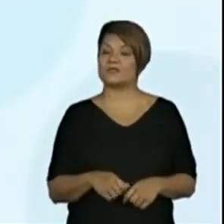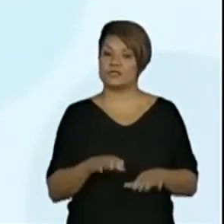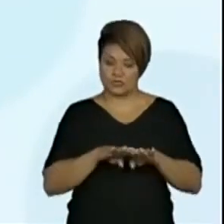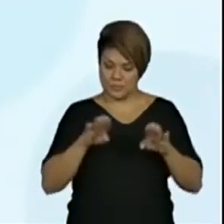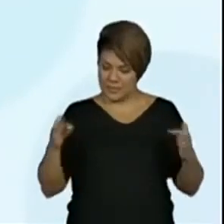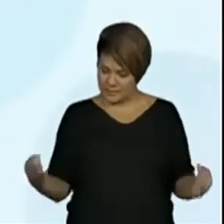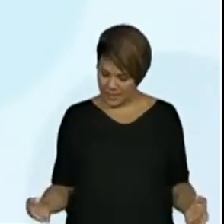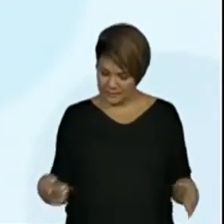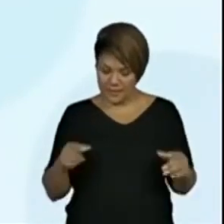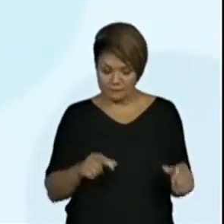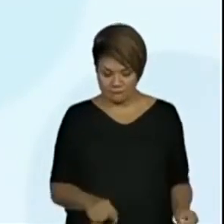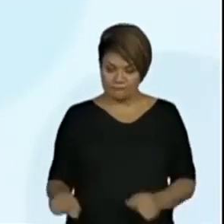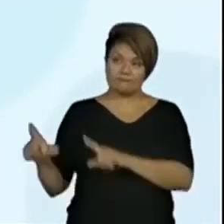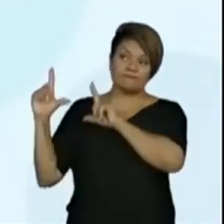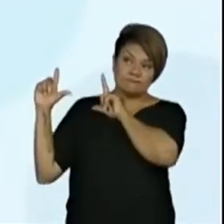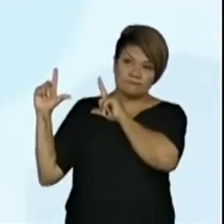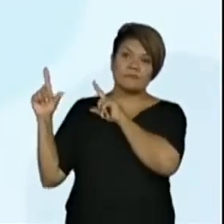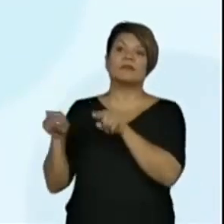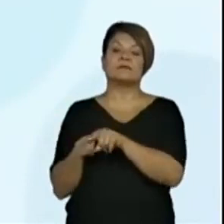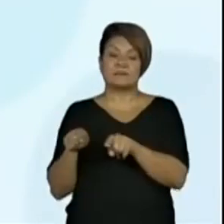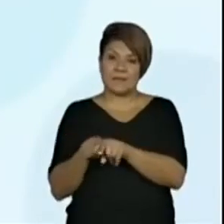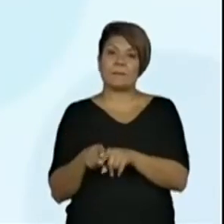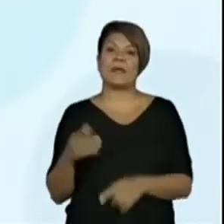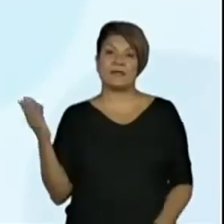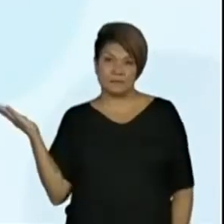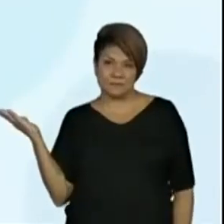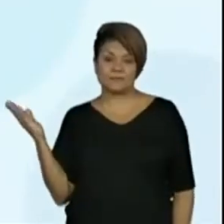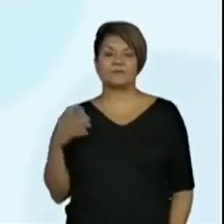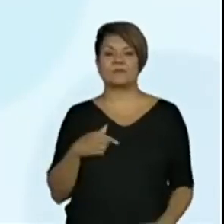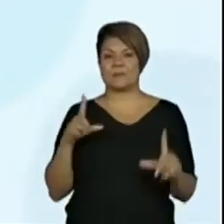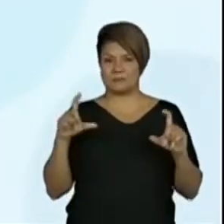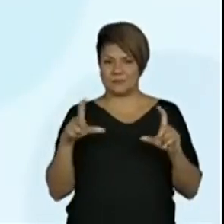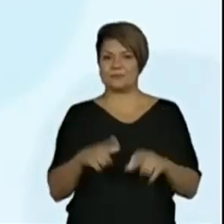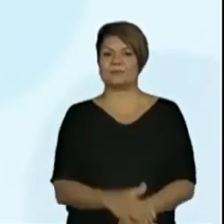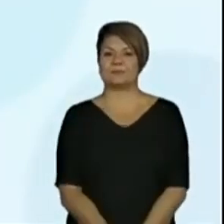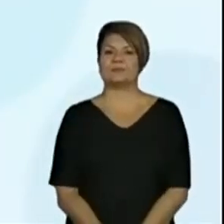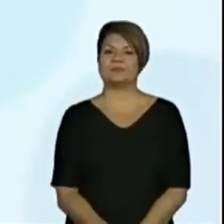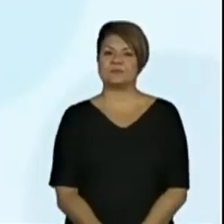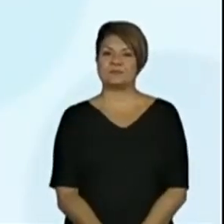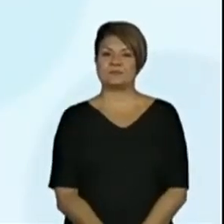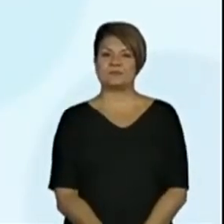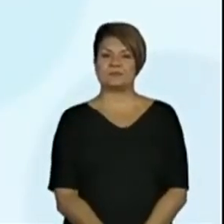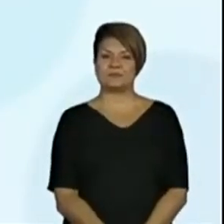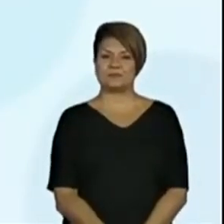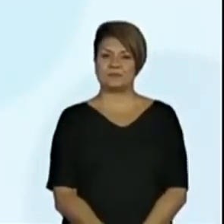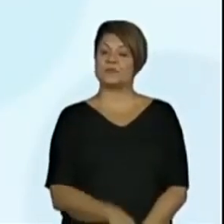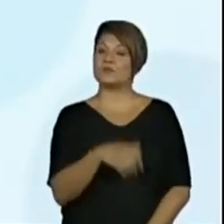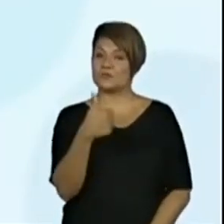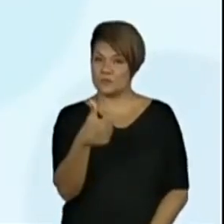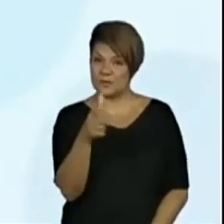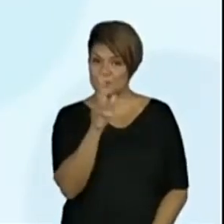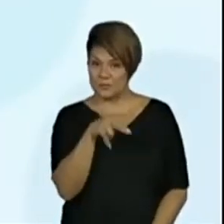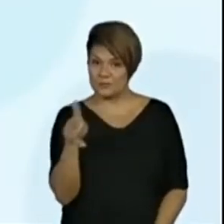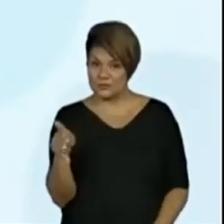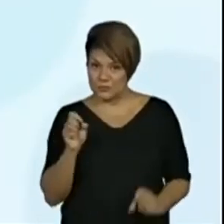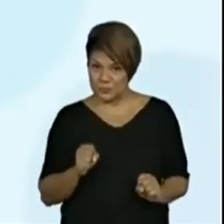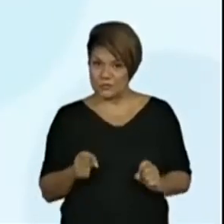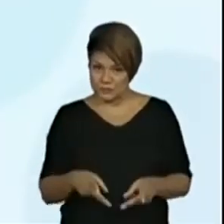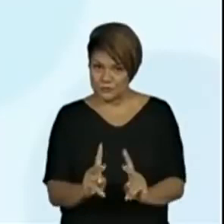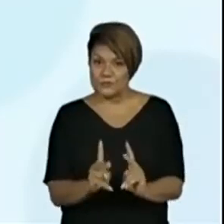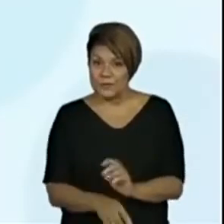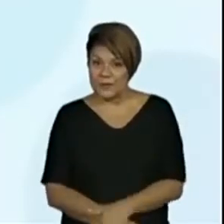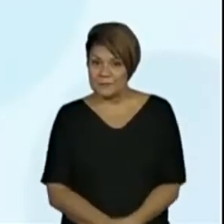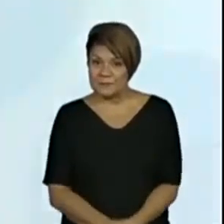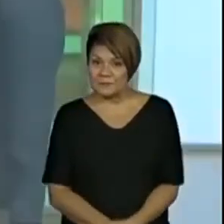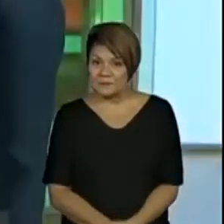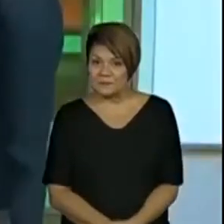aqui na bancada, a gente coloca na lousa para vocês fazerem o registro, tá bom? Tudo bem aí, professores? Podemos avançar, tudo professora